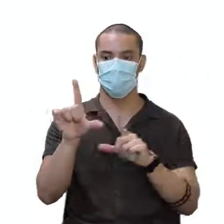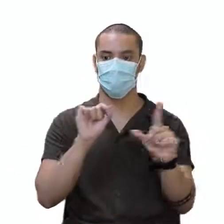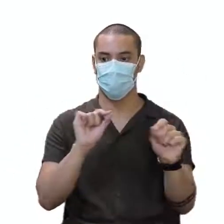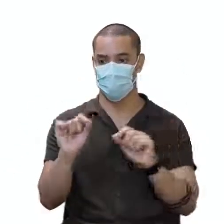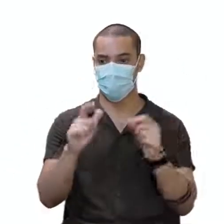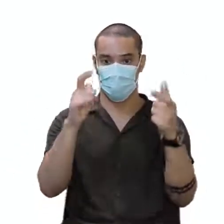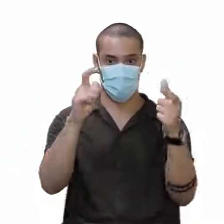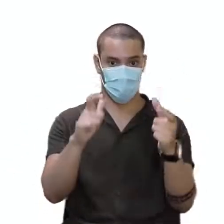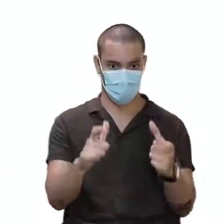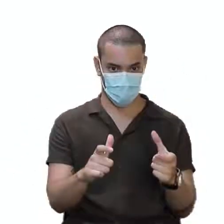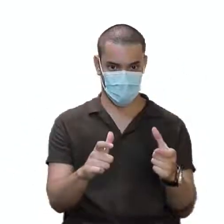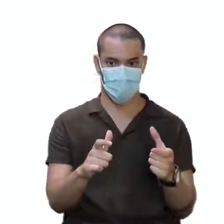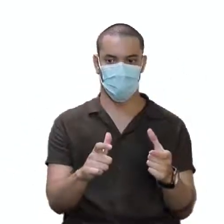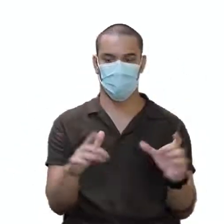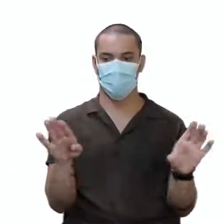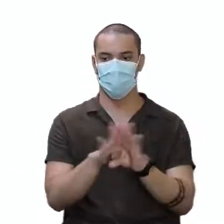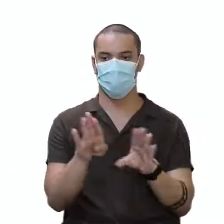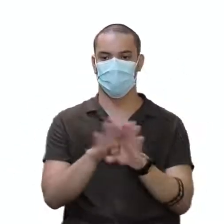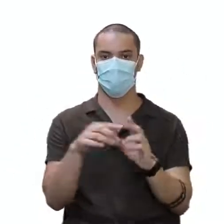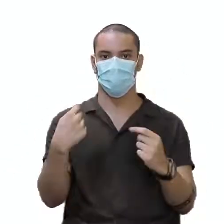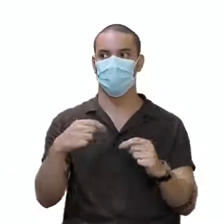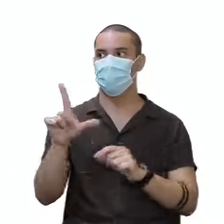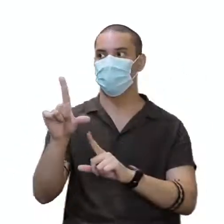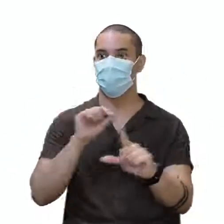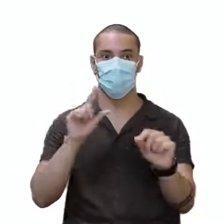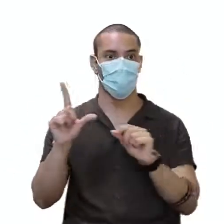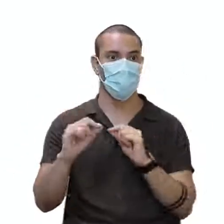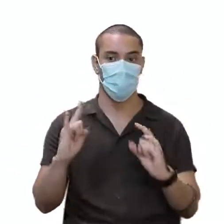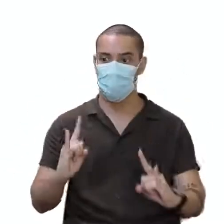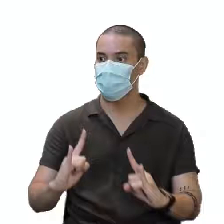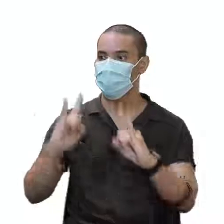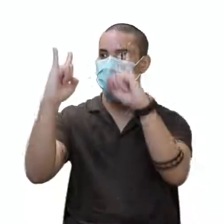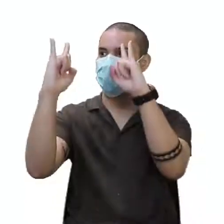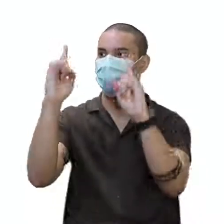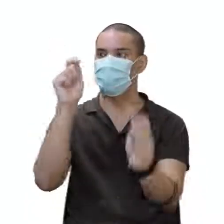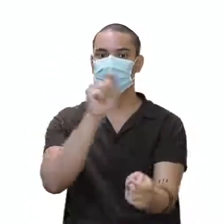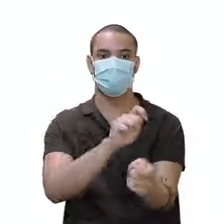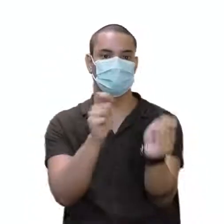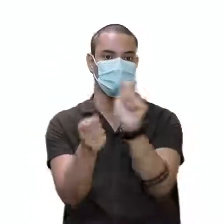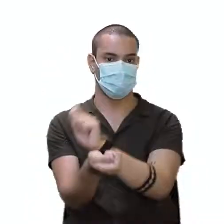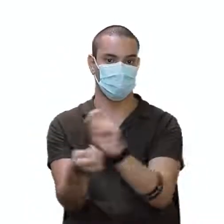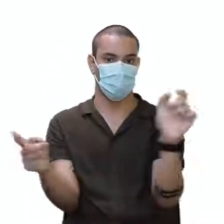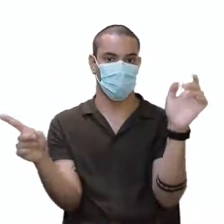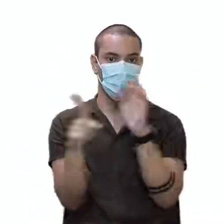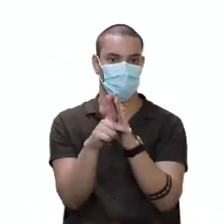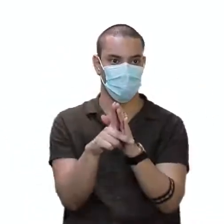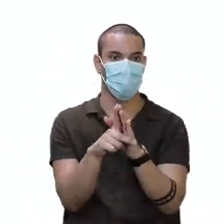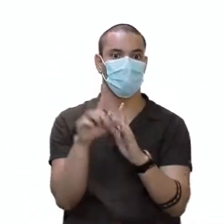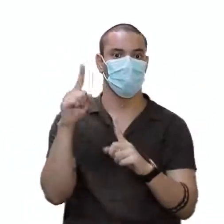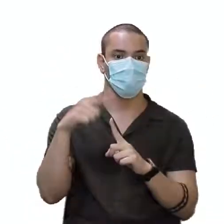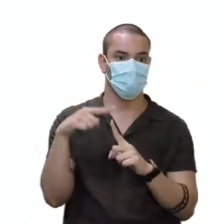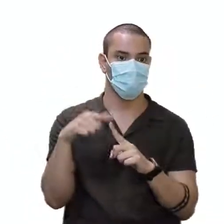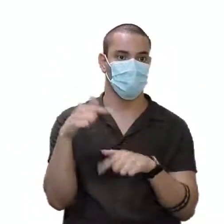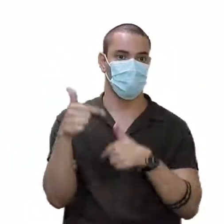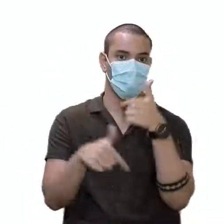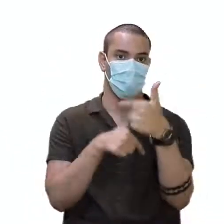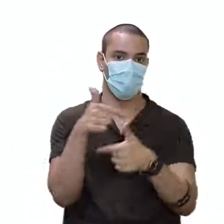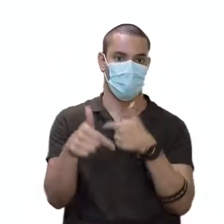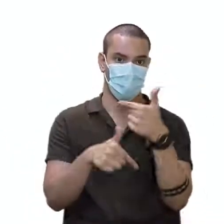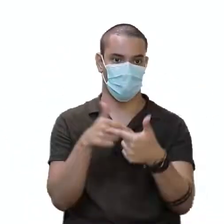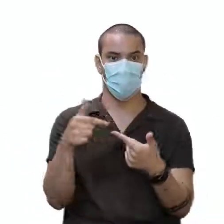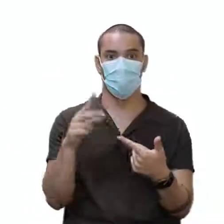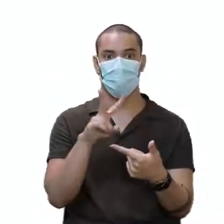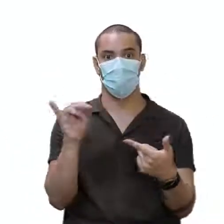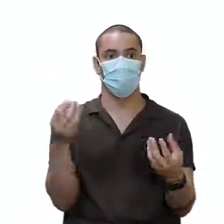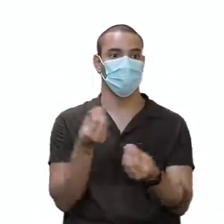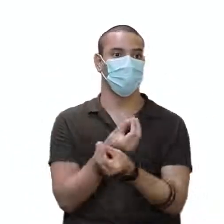o local, eles vão escolher o tamanho do prédio adaptado para o tipo de serviço que eles vão